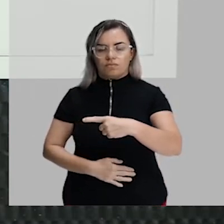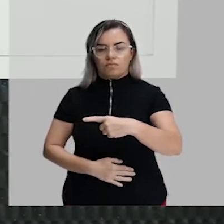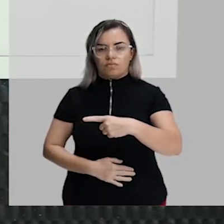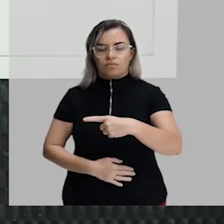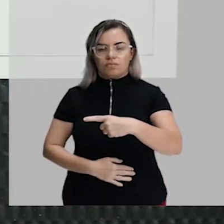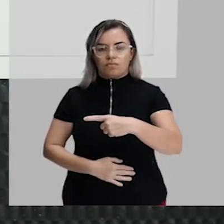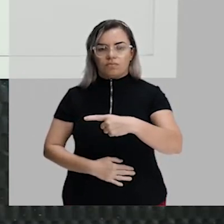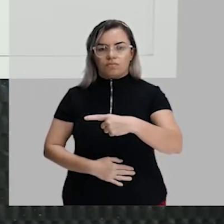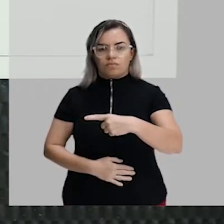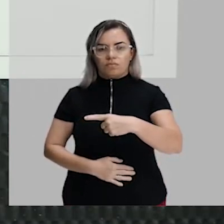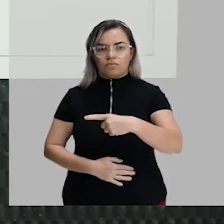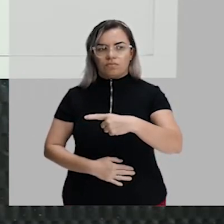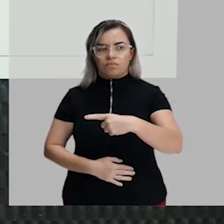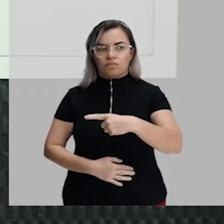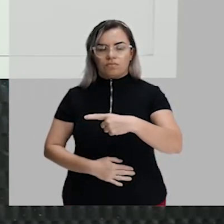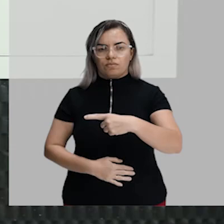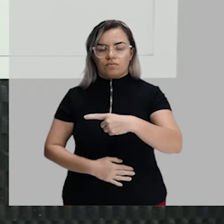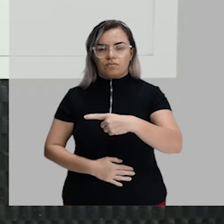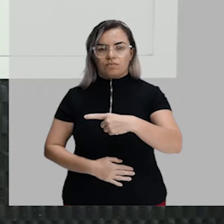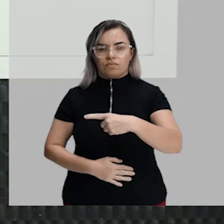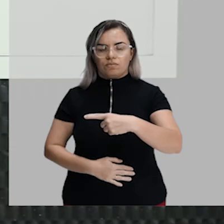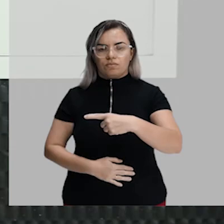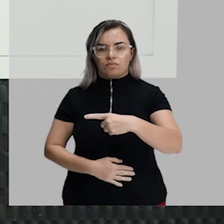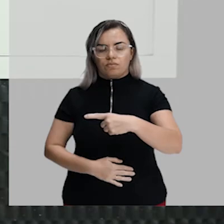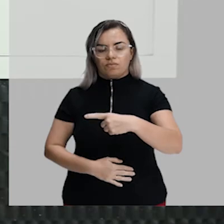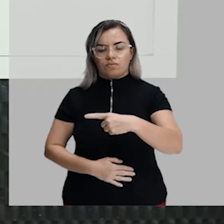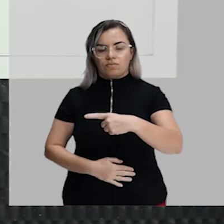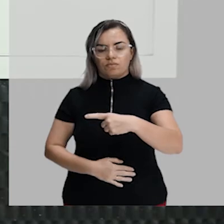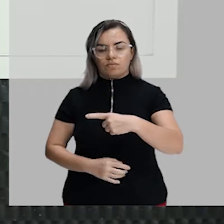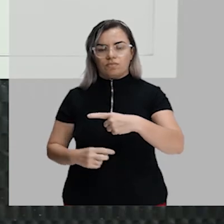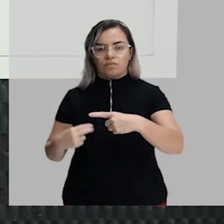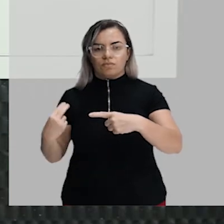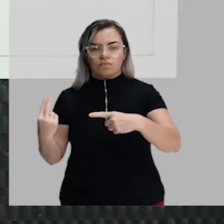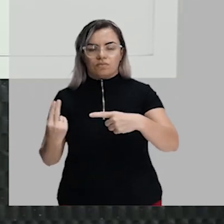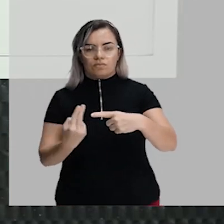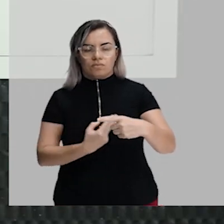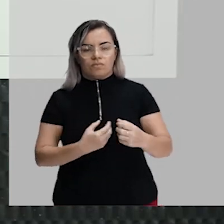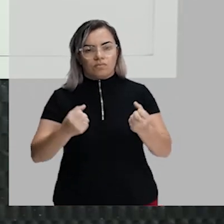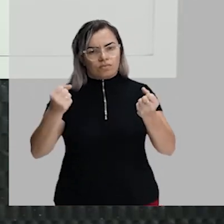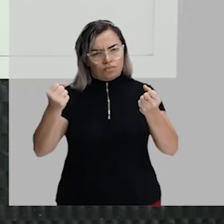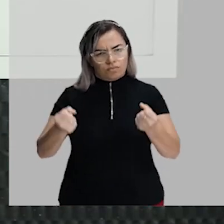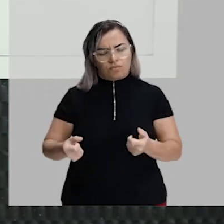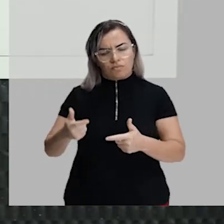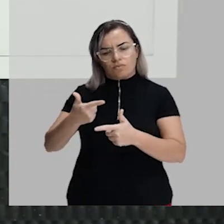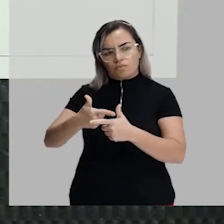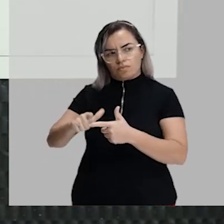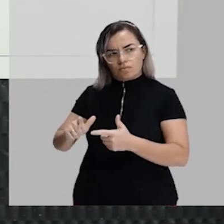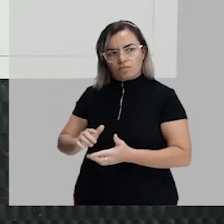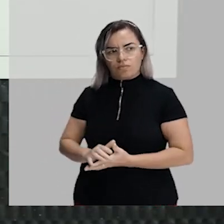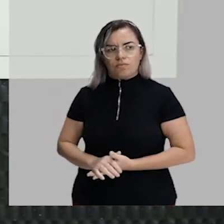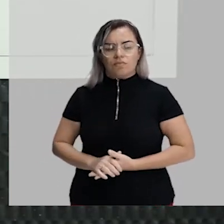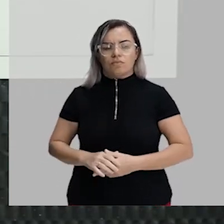500 gramas. Ok? Meio quilo, né? Então, nós podemos fazer a nossa divisão, né?